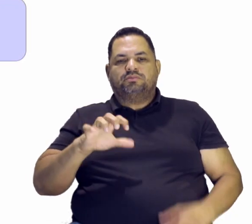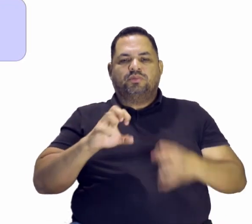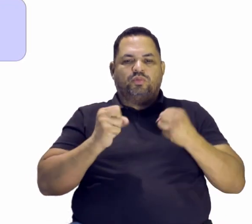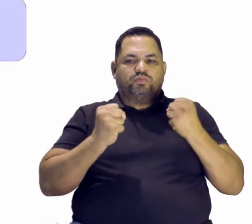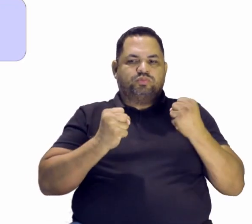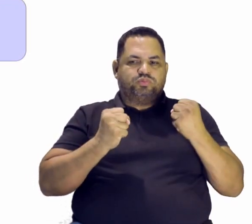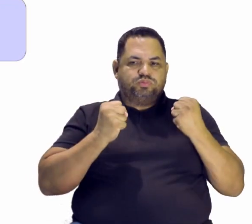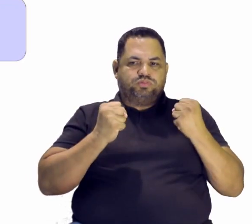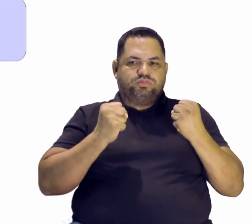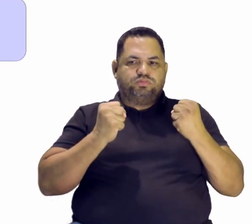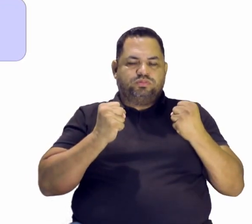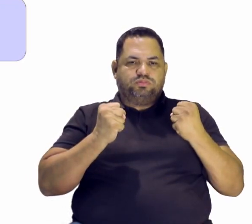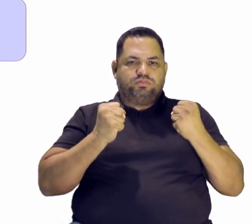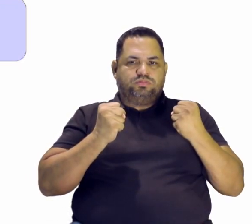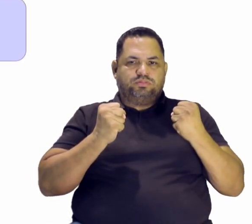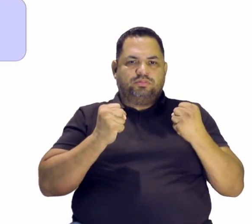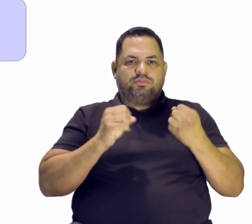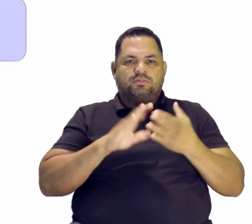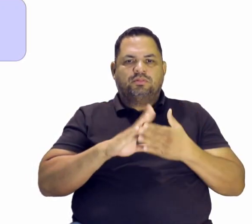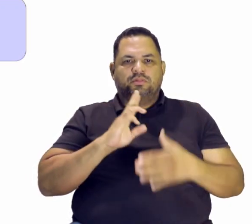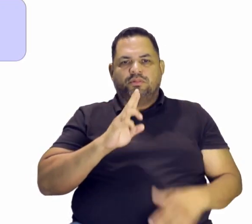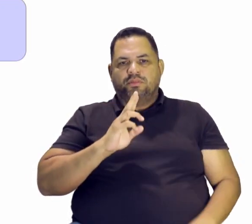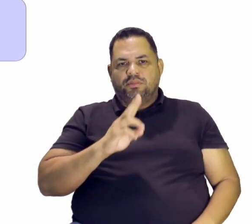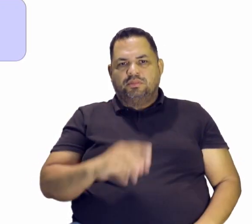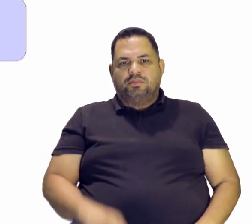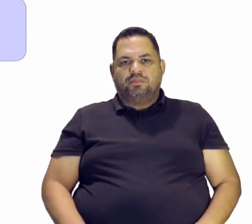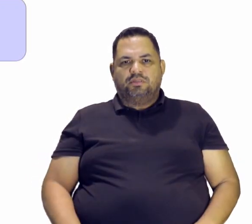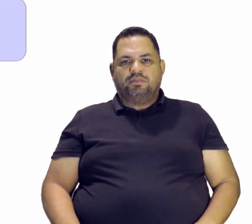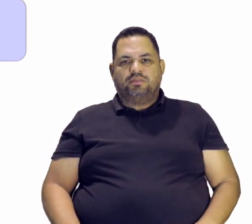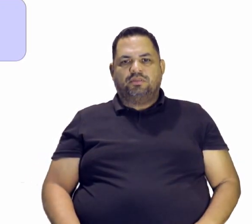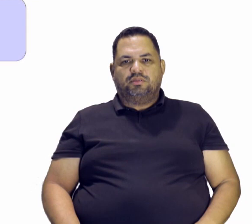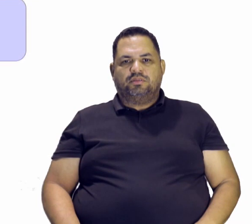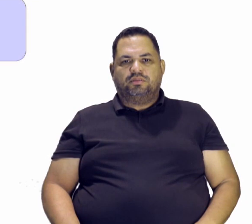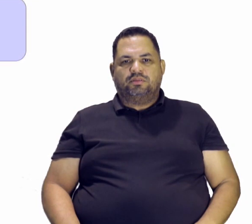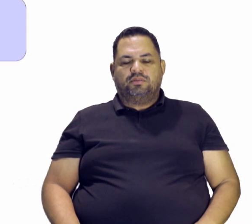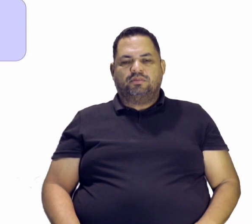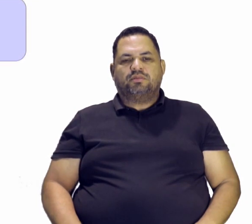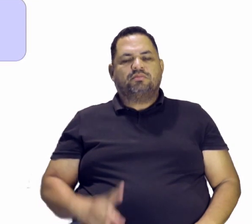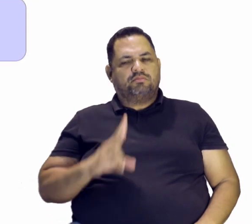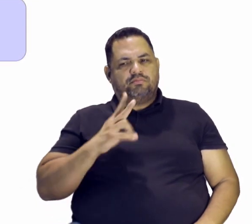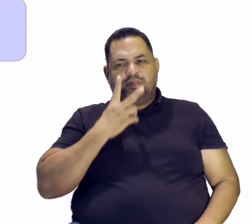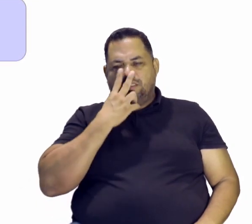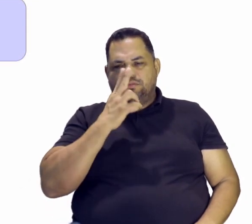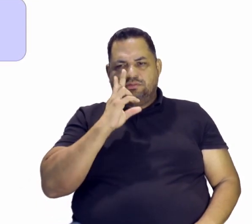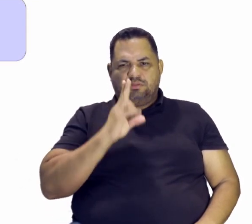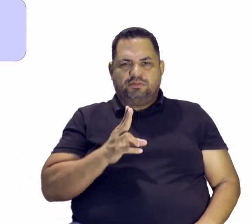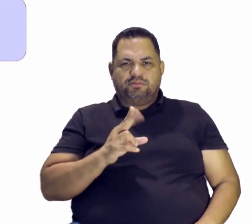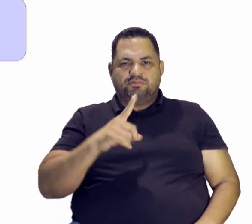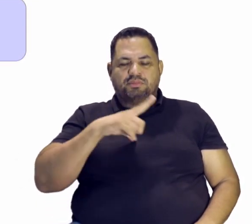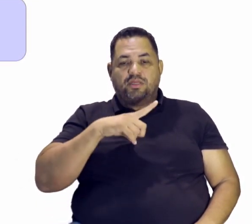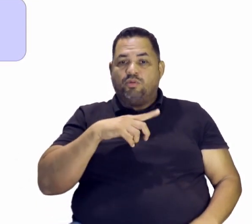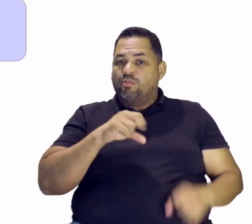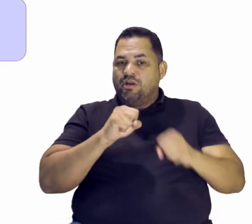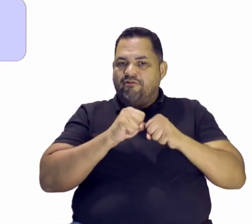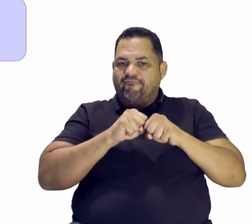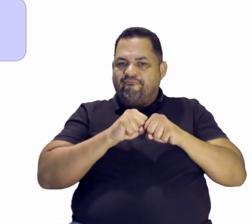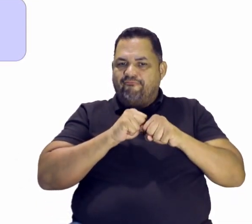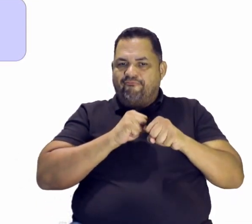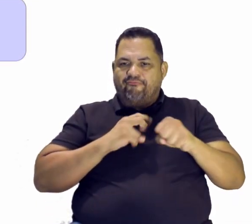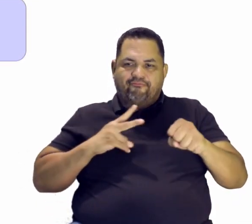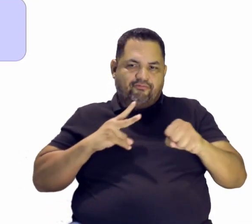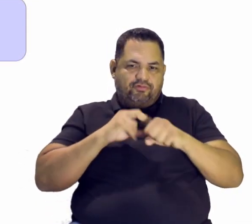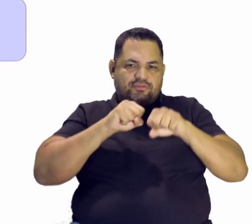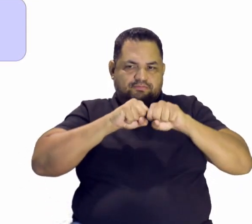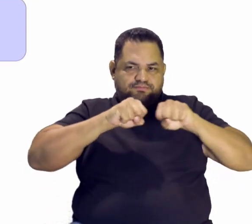uma tensão, ele permanece basicamente do mesmo jeito, só que existe uma força centralizada, tá?